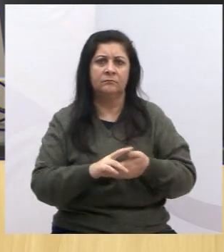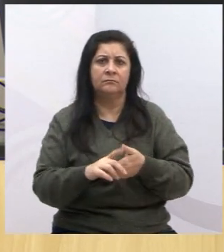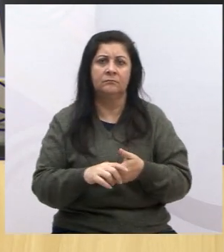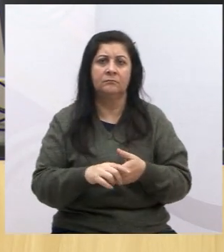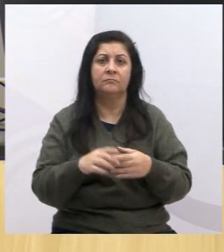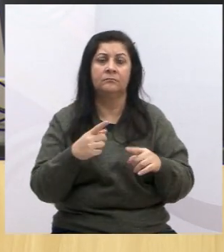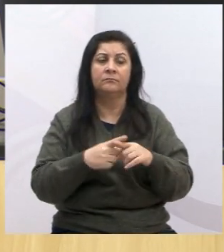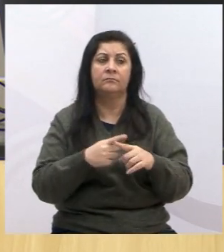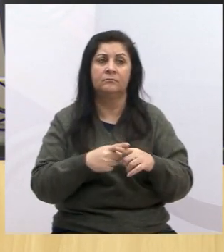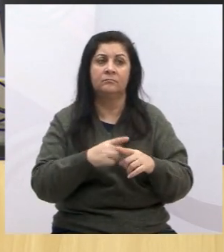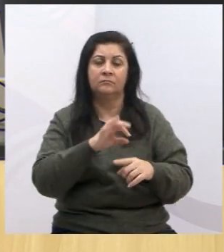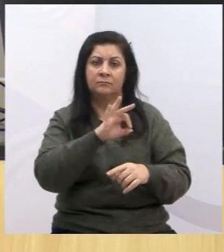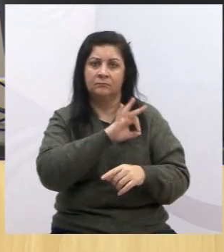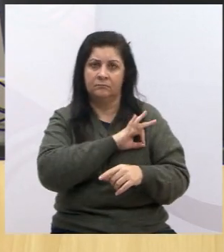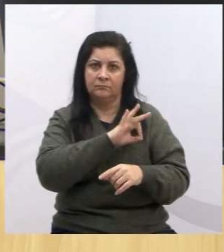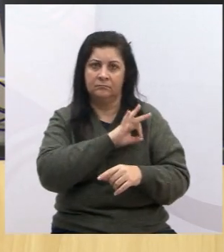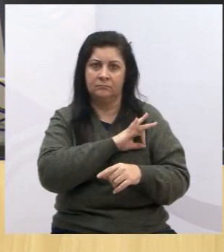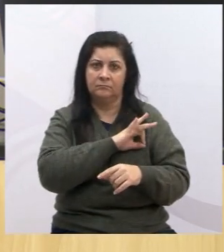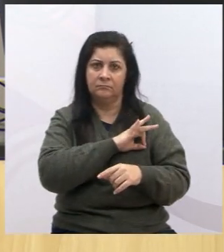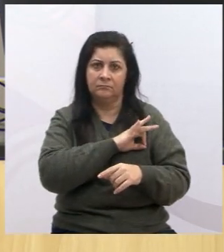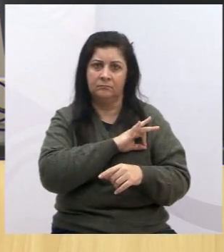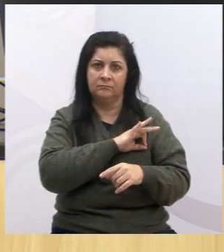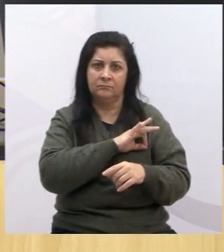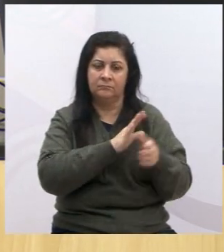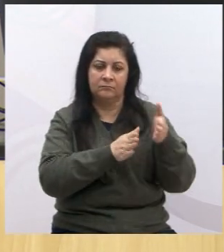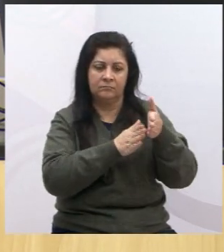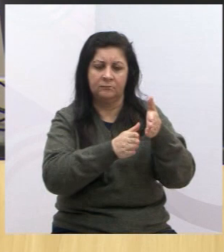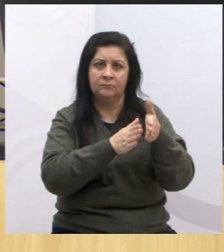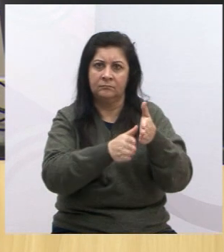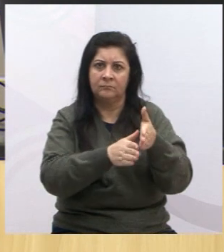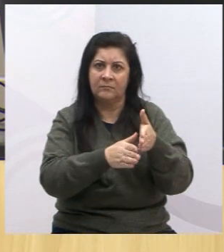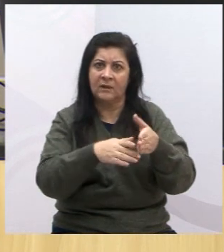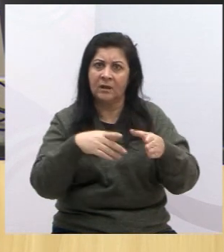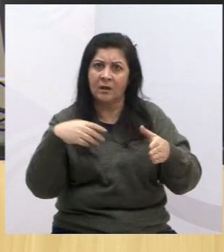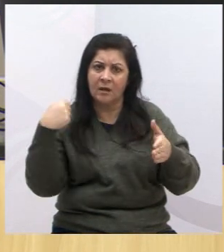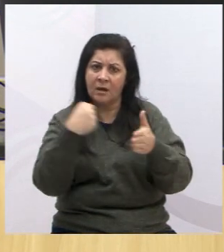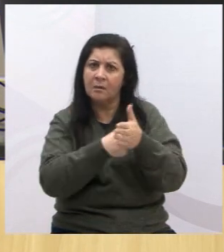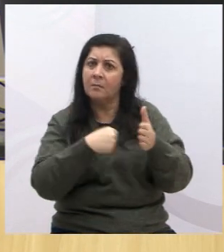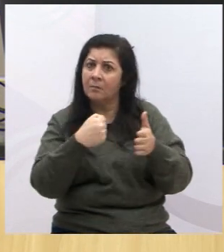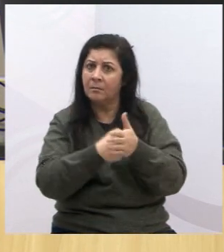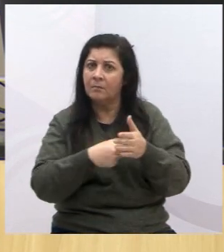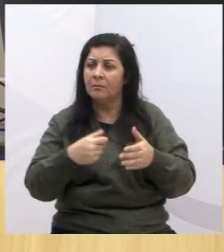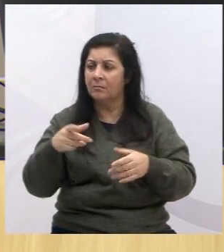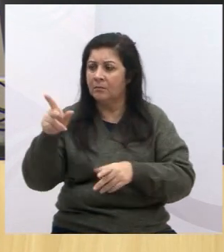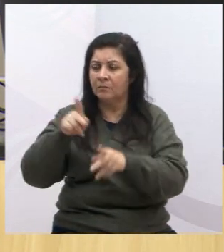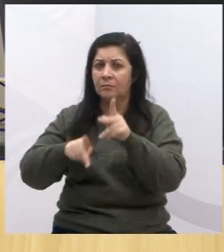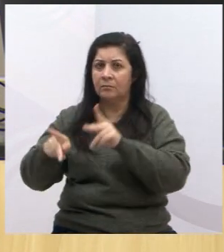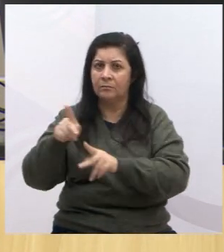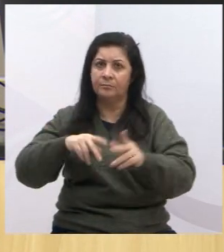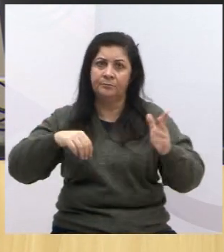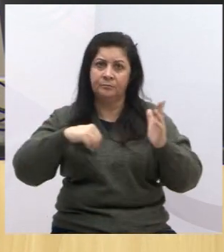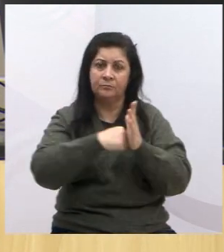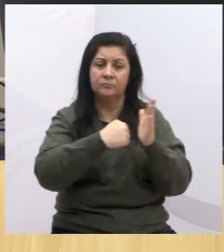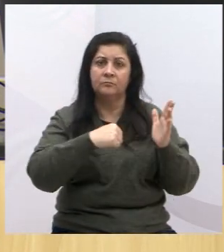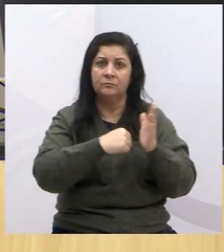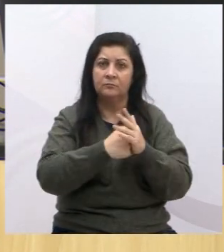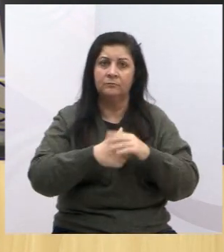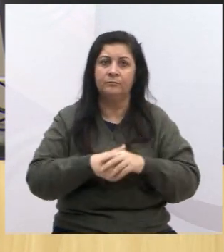guarda municipal no Pátio dos Trilhos, na região central da cidade. As agressões ocorreram durante